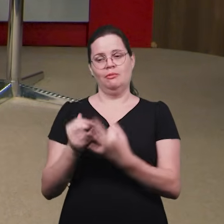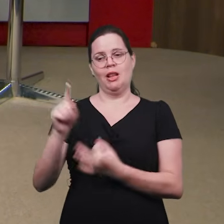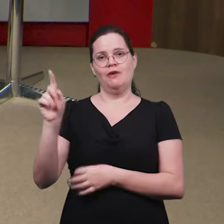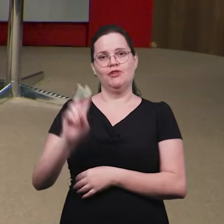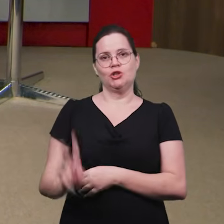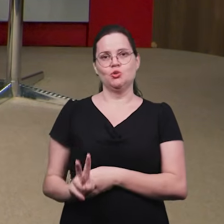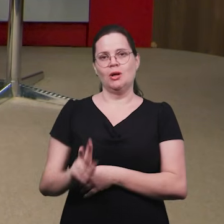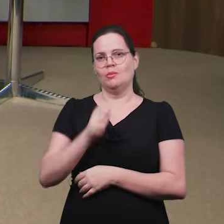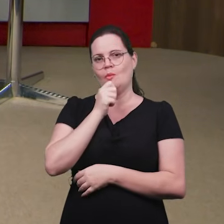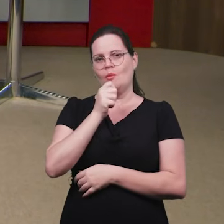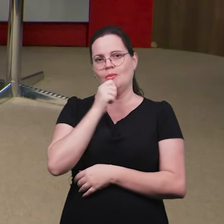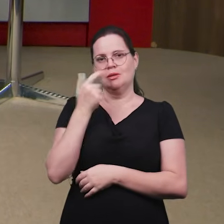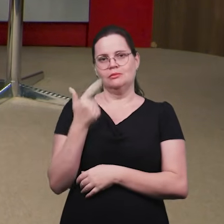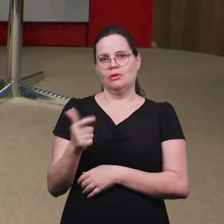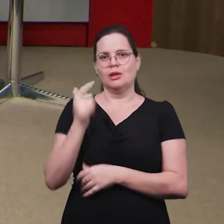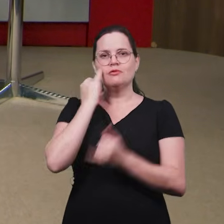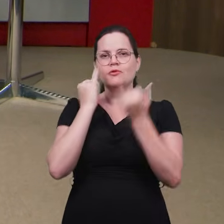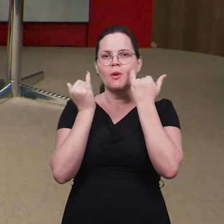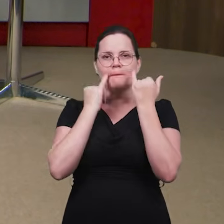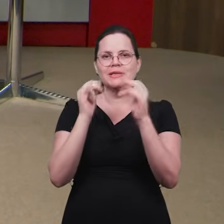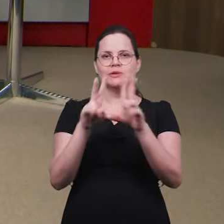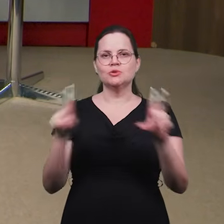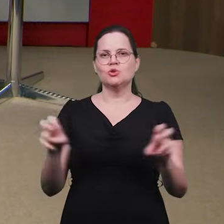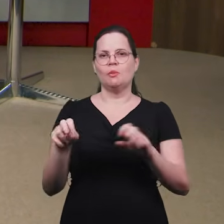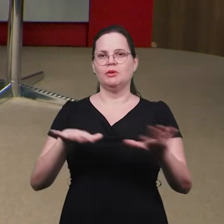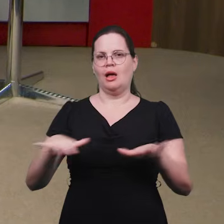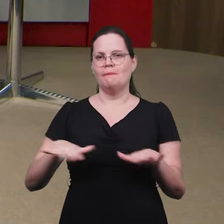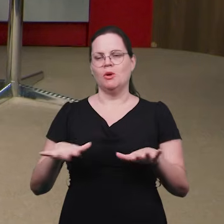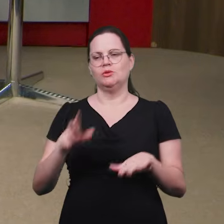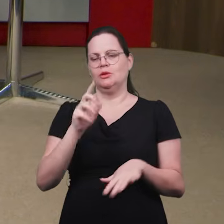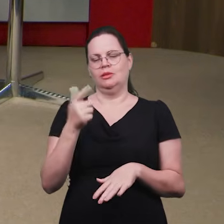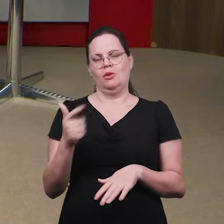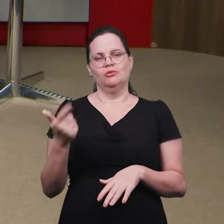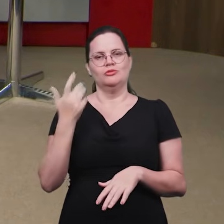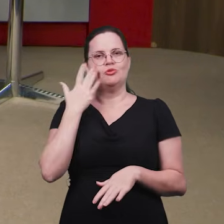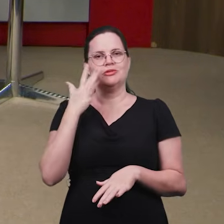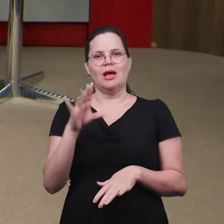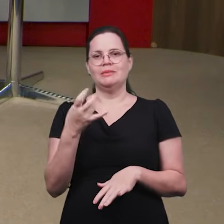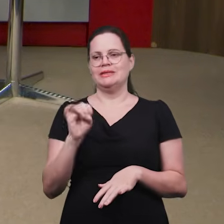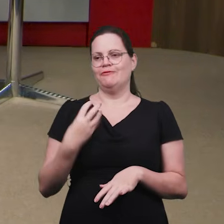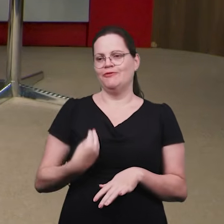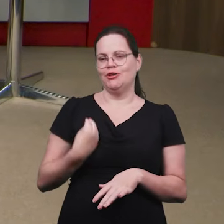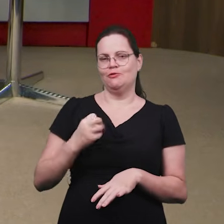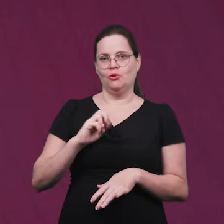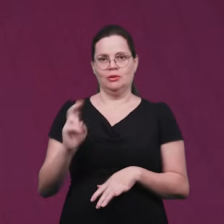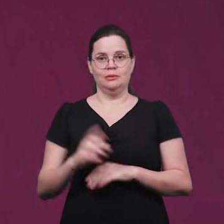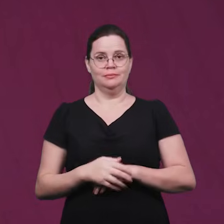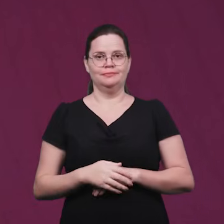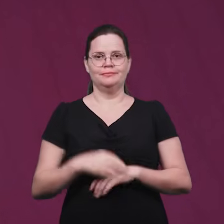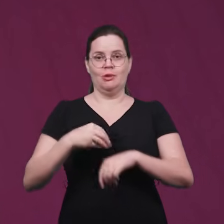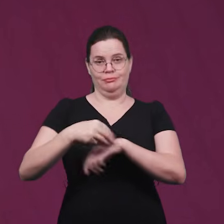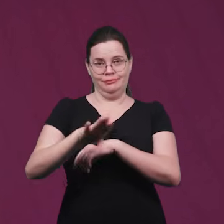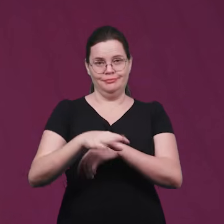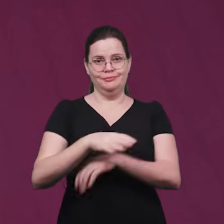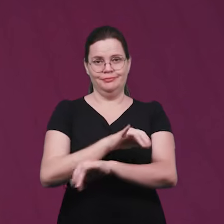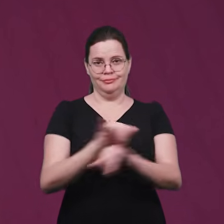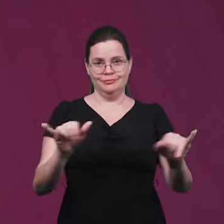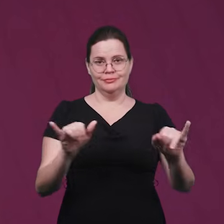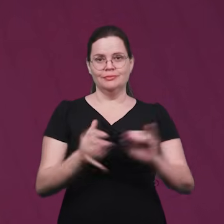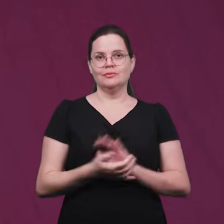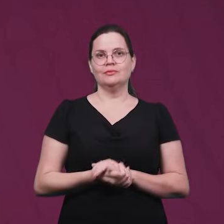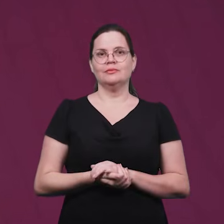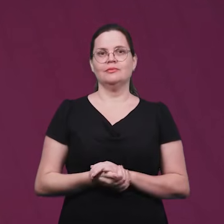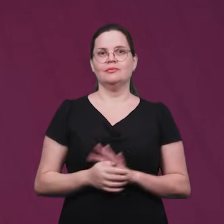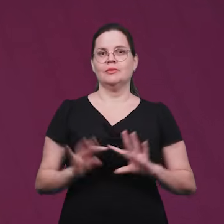que ainda não têm notícia desde o incidente do terremoto, por favor. A palavra que a gente deixa é